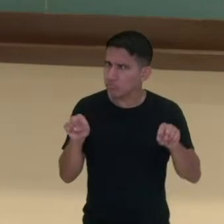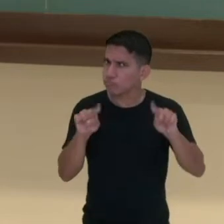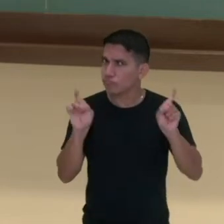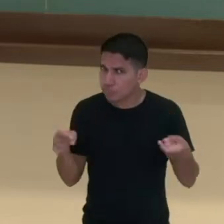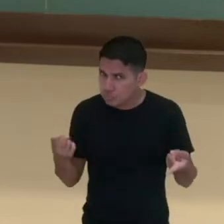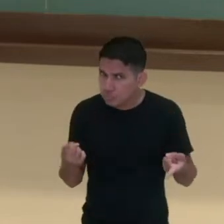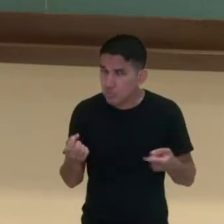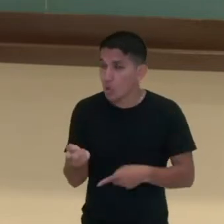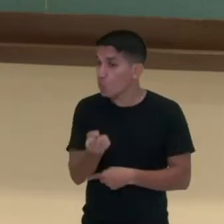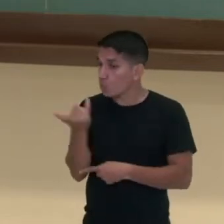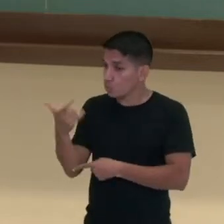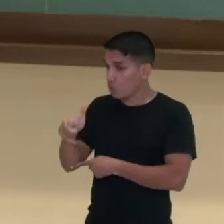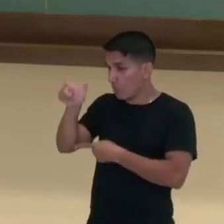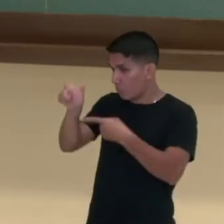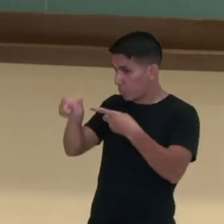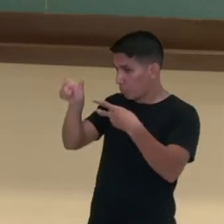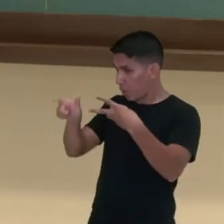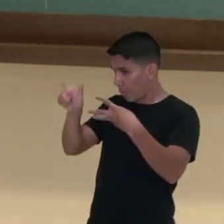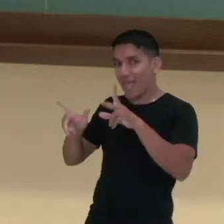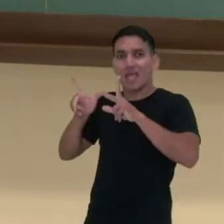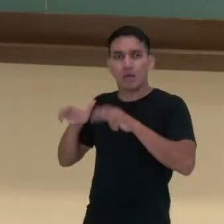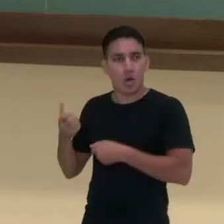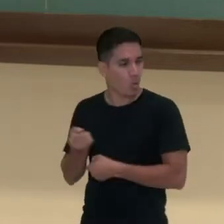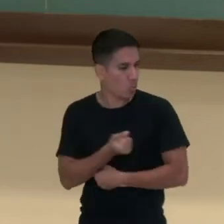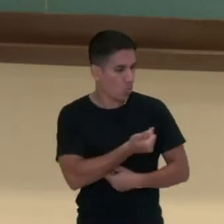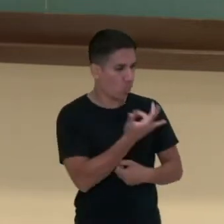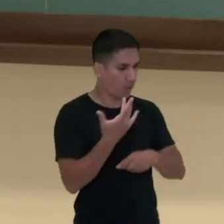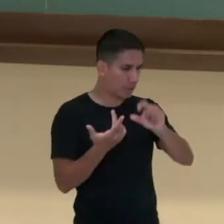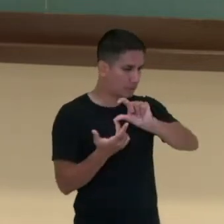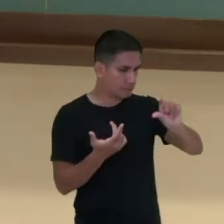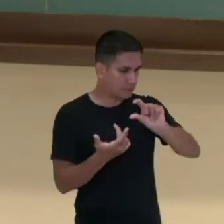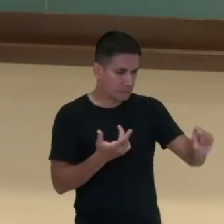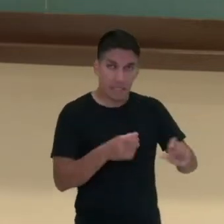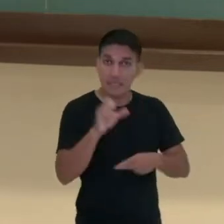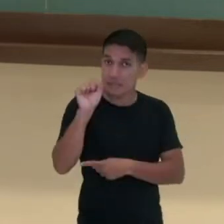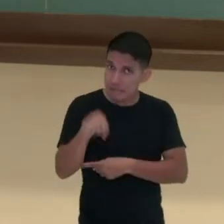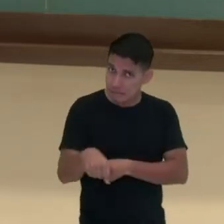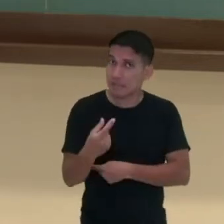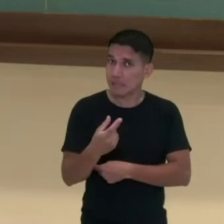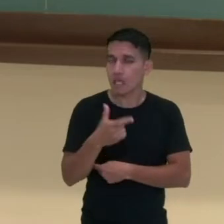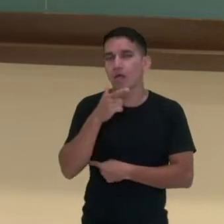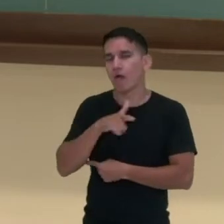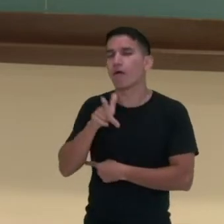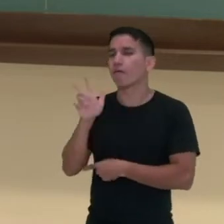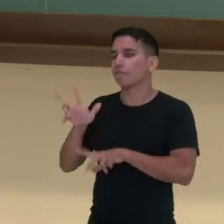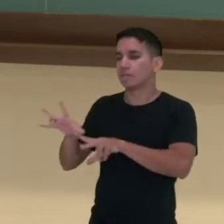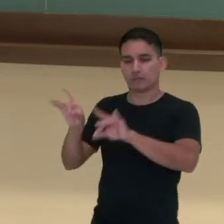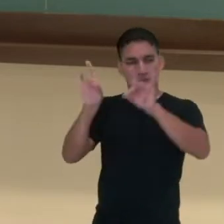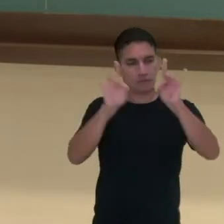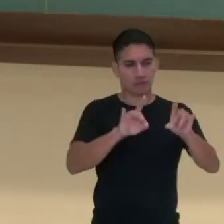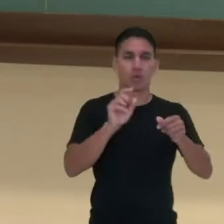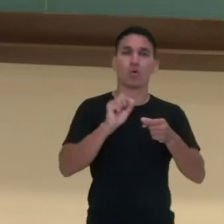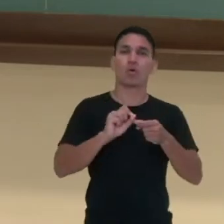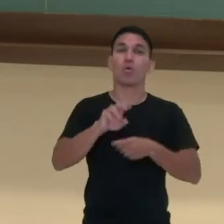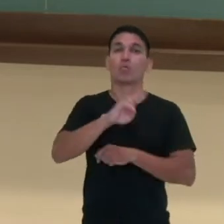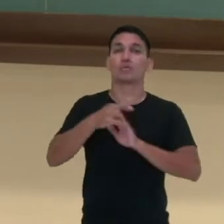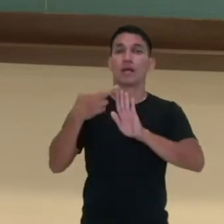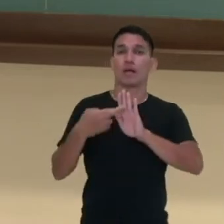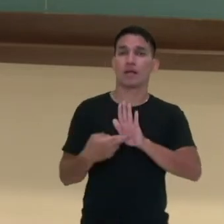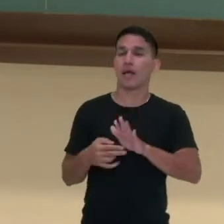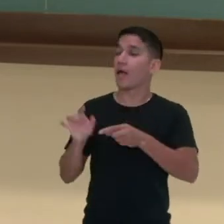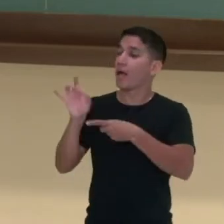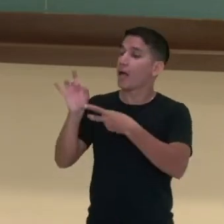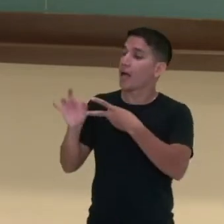de colunas é igual ao número de linhas da outra? Se sim, então eu sei que eu vou pegar e vou usar aquela regrinha lá. Pego